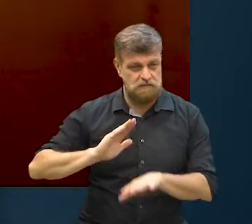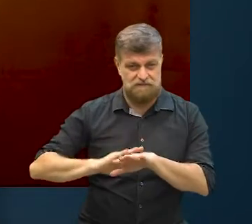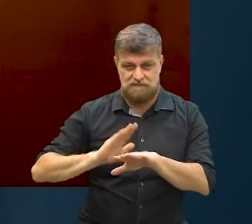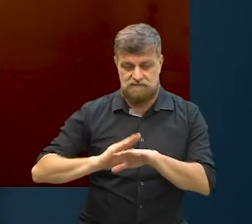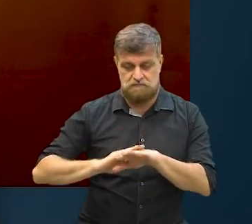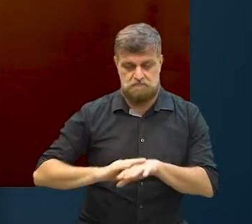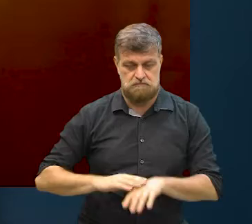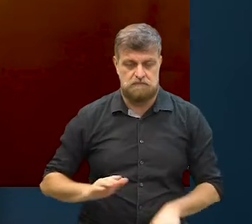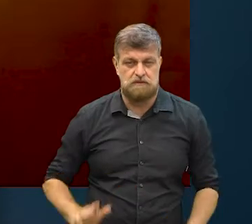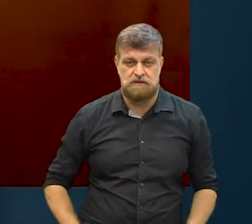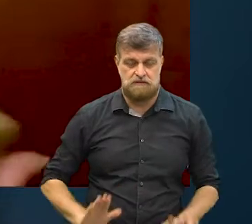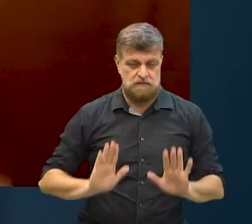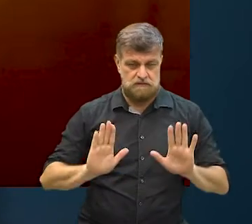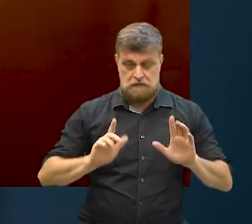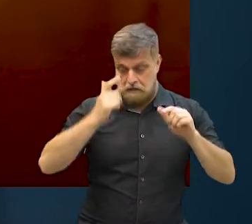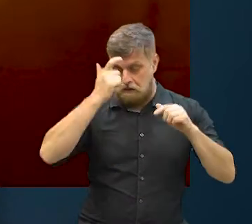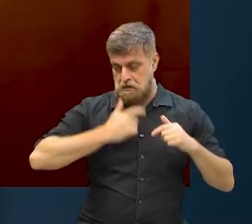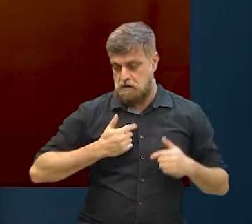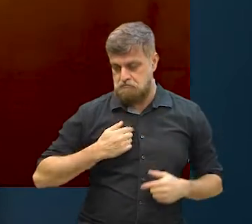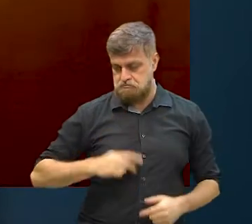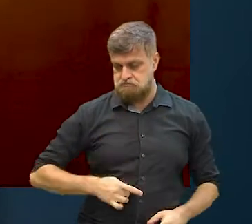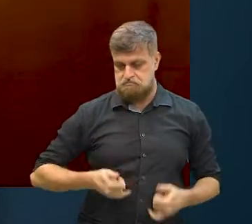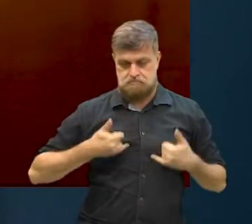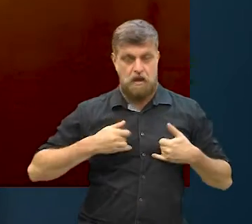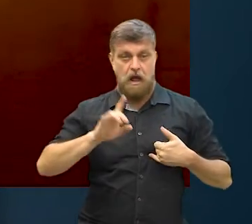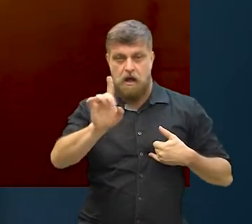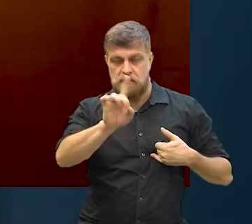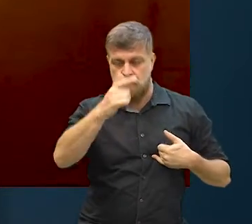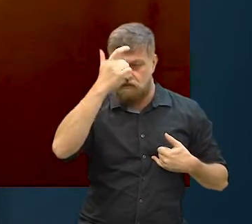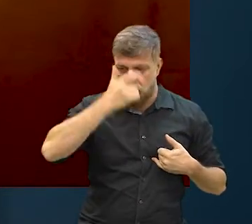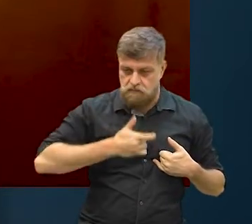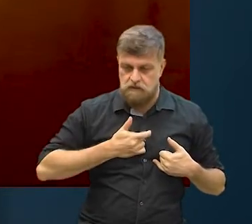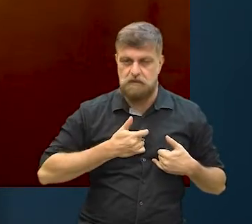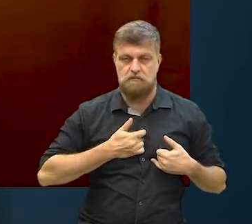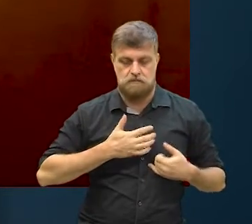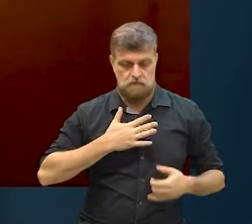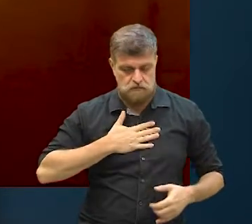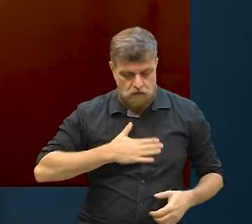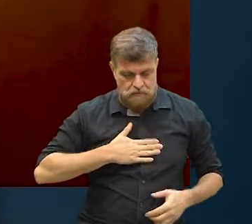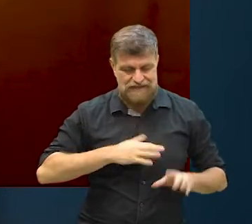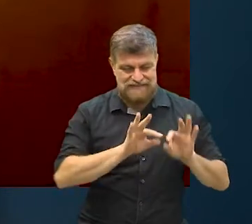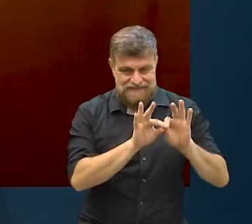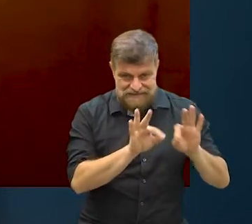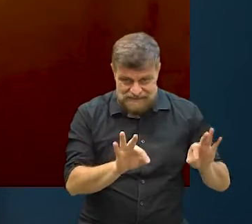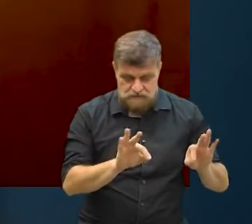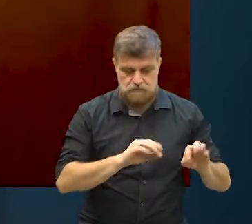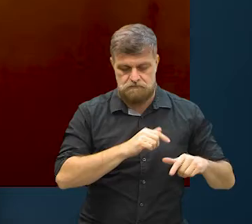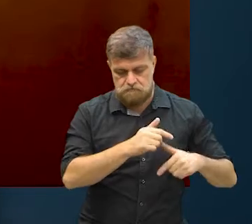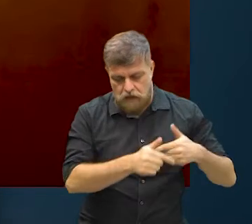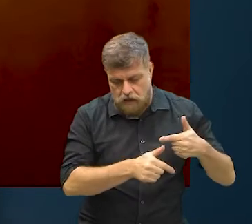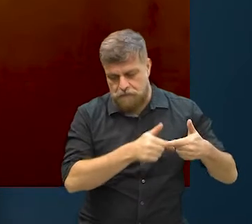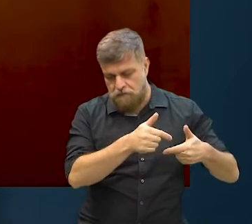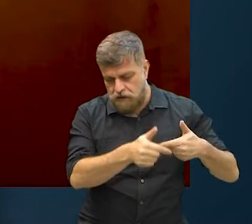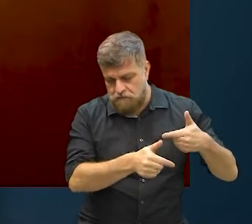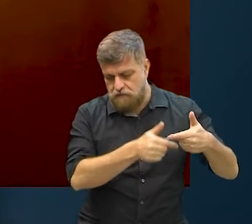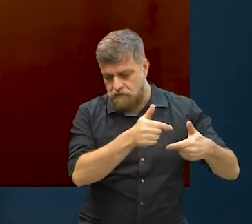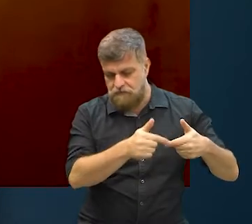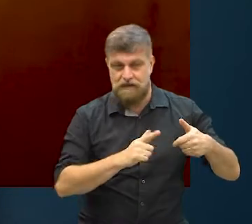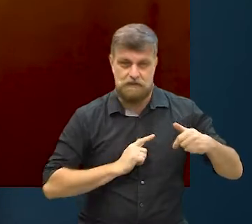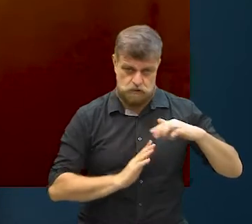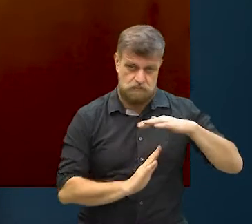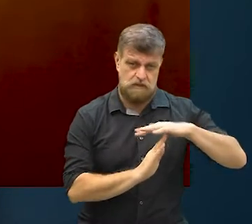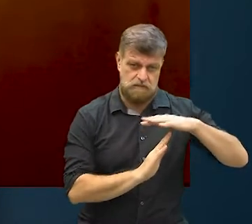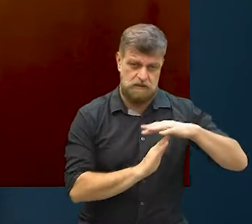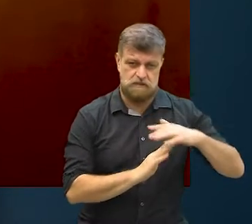muito grande, né? Porque na época também nem tinha muita condição, então fazia dentro do que eu podia, do limite que eu podia. E então